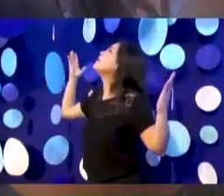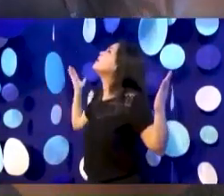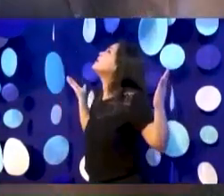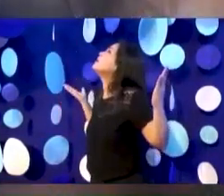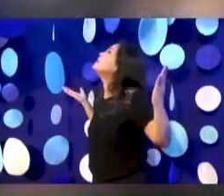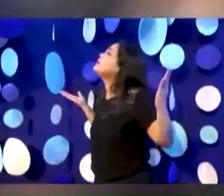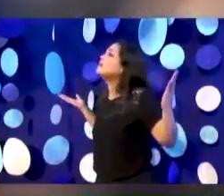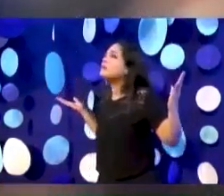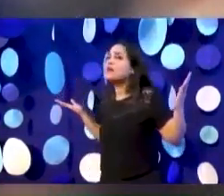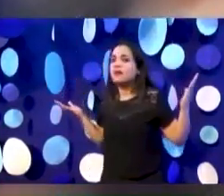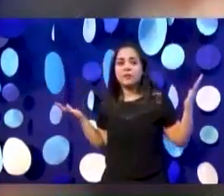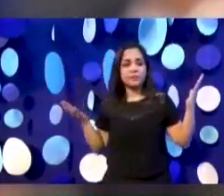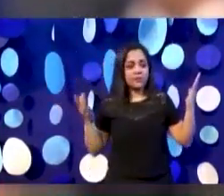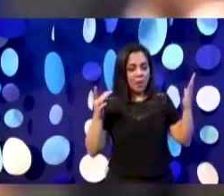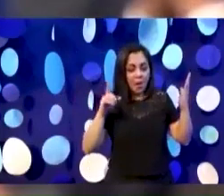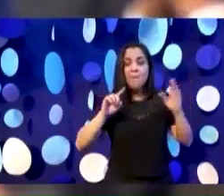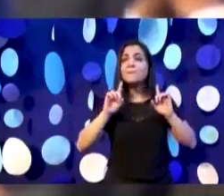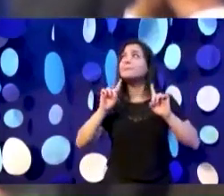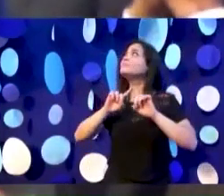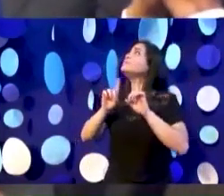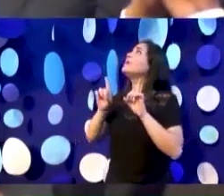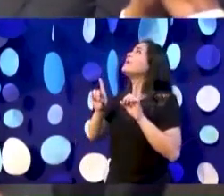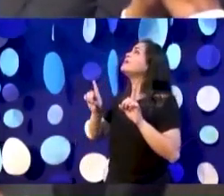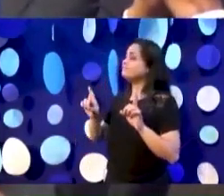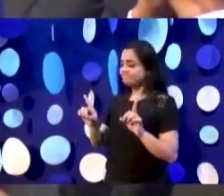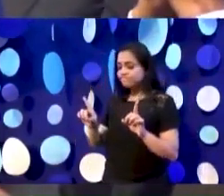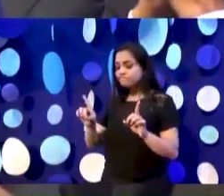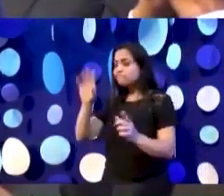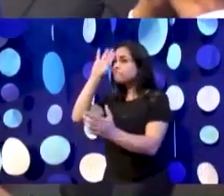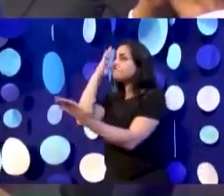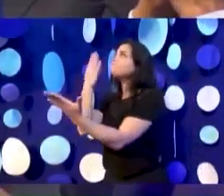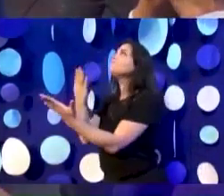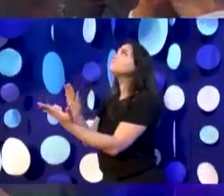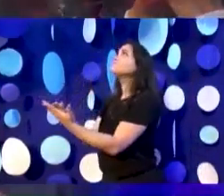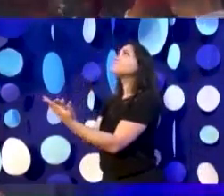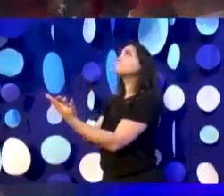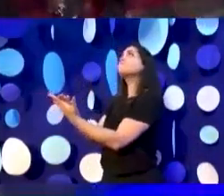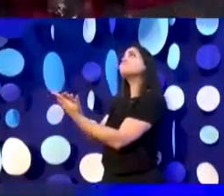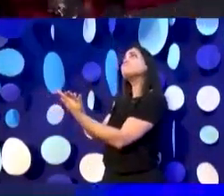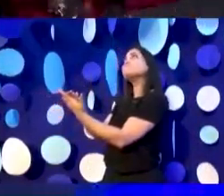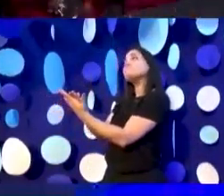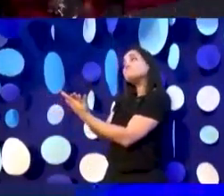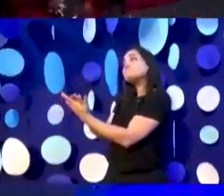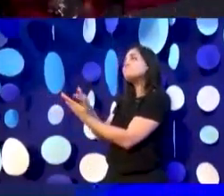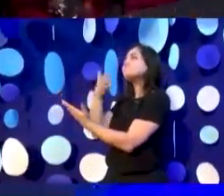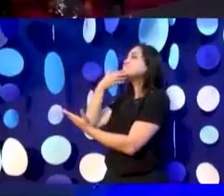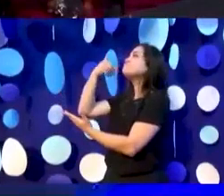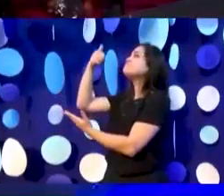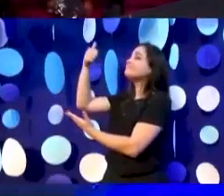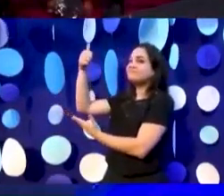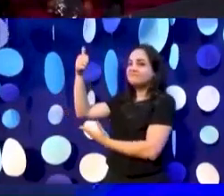Mas prefiro confiar mesmo sem entender. Você crê? Eu